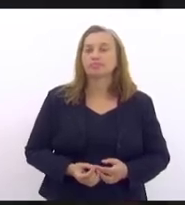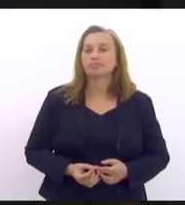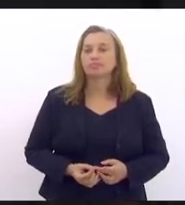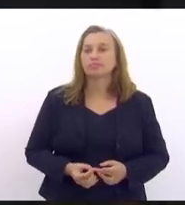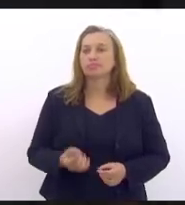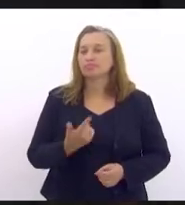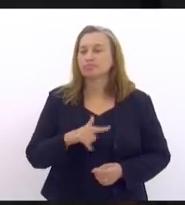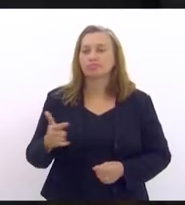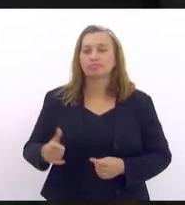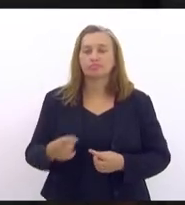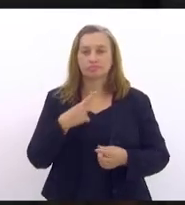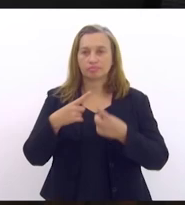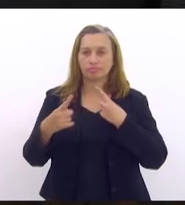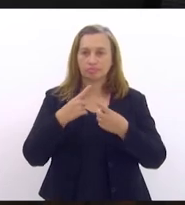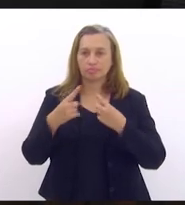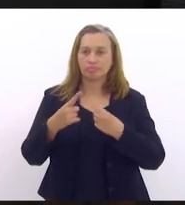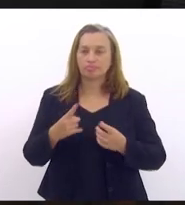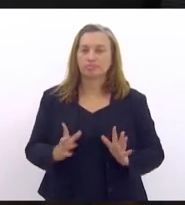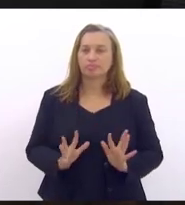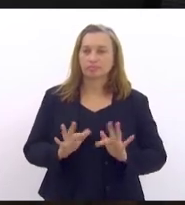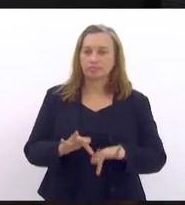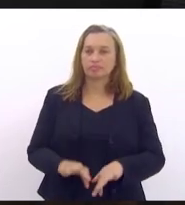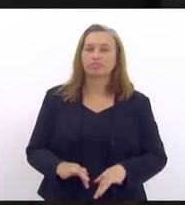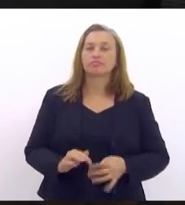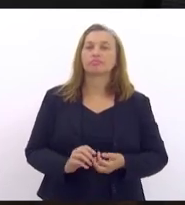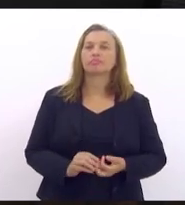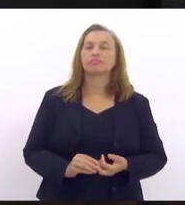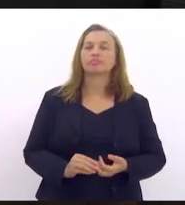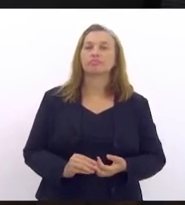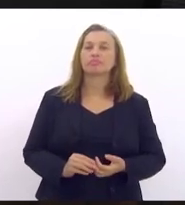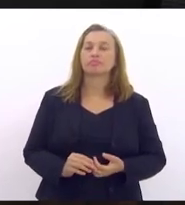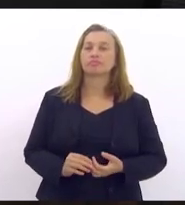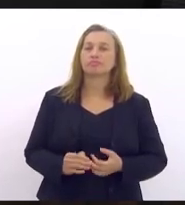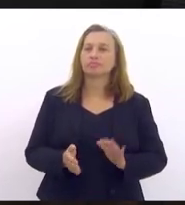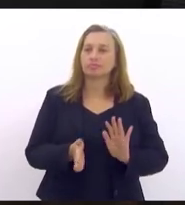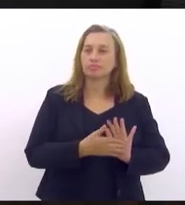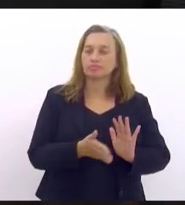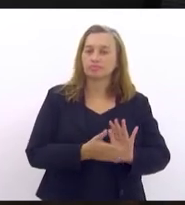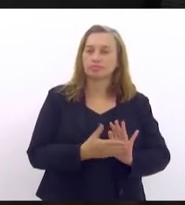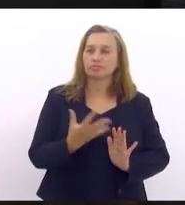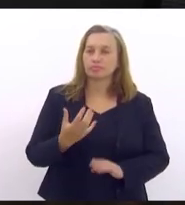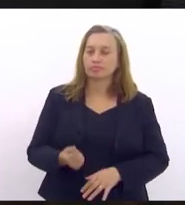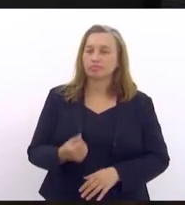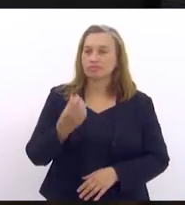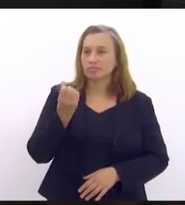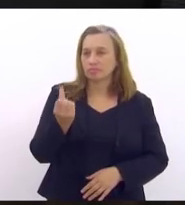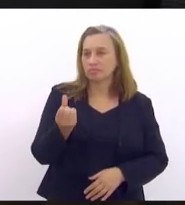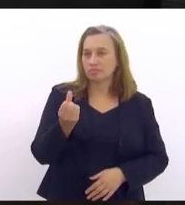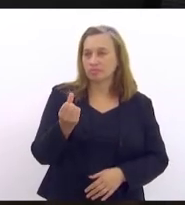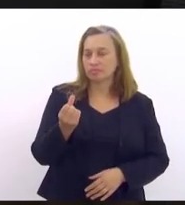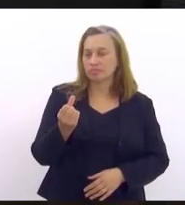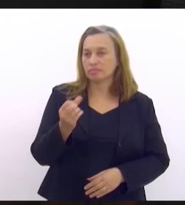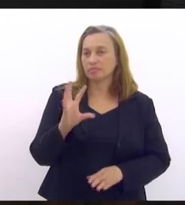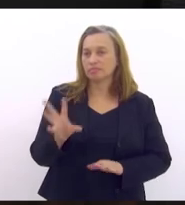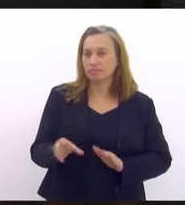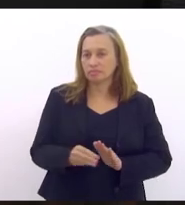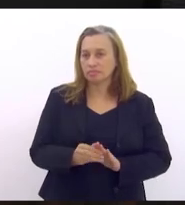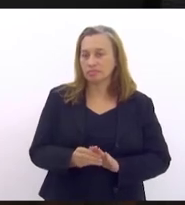Não havendo mais quem queira discutir, encerrada a discussão, a presente proposta recebeu 6 emendas